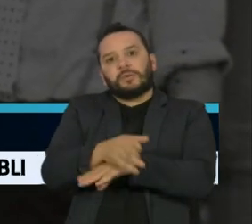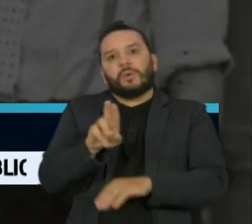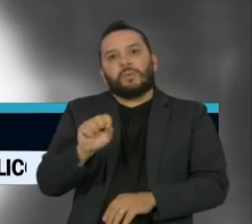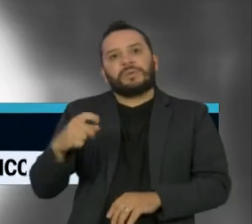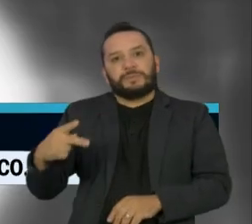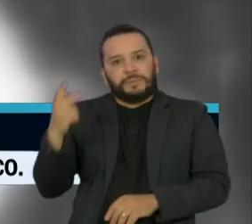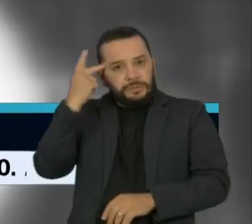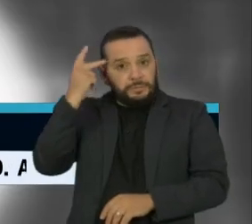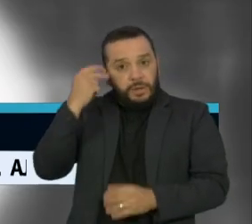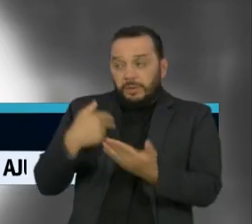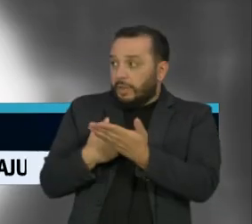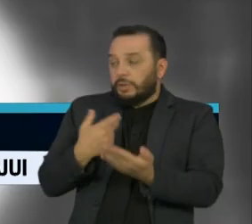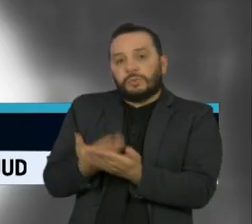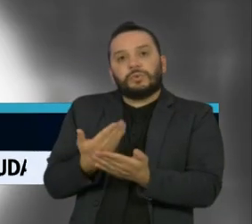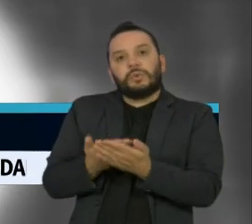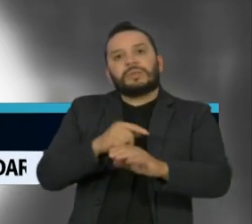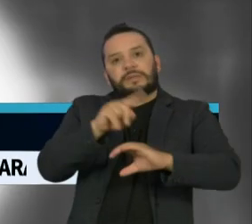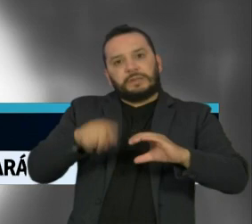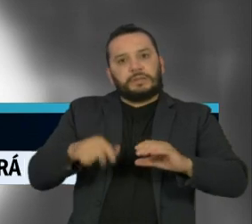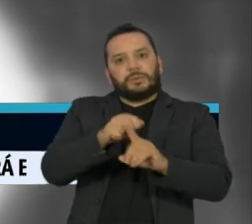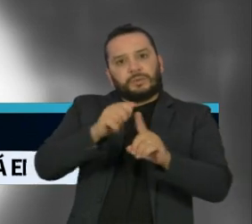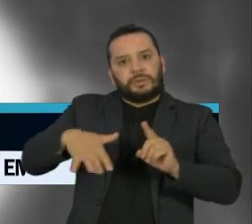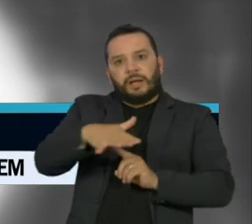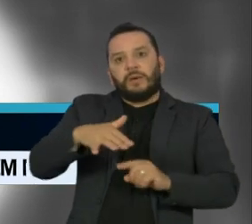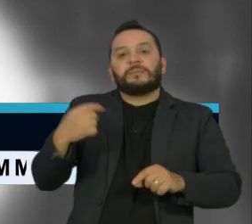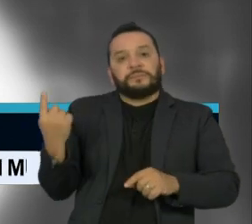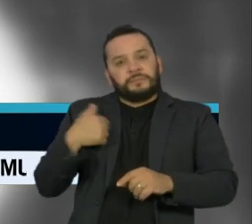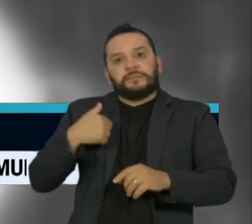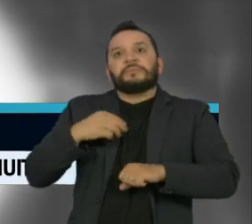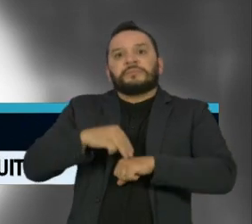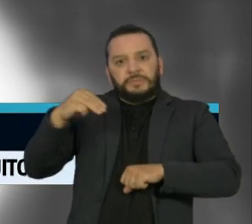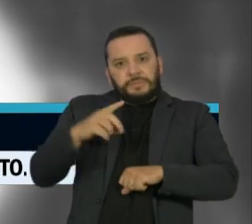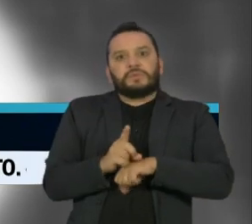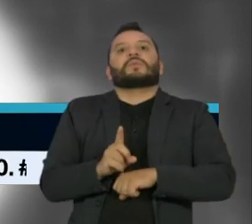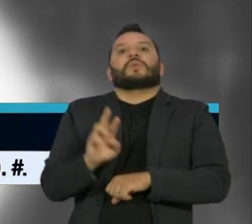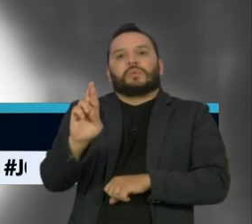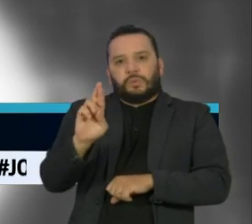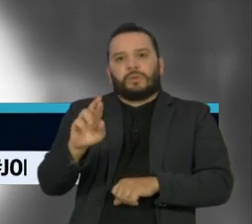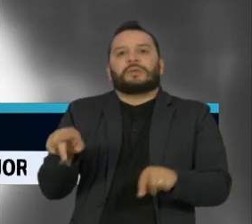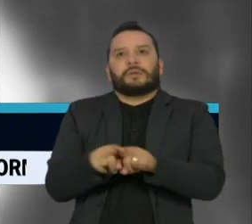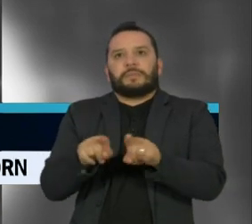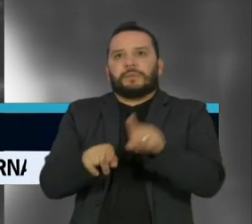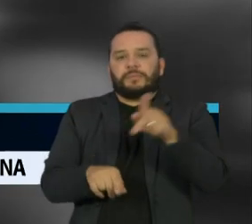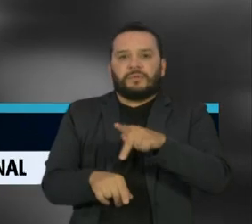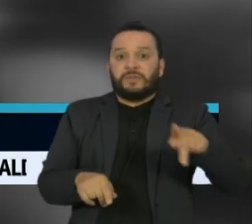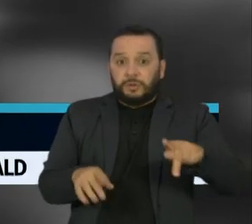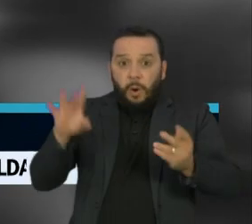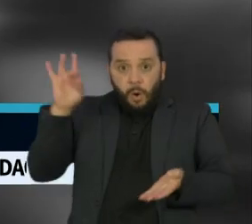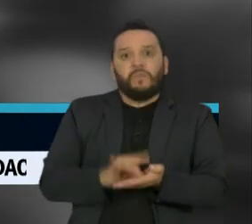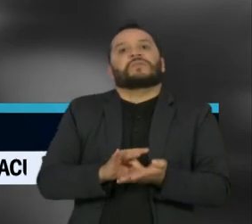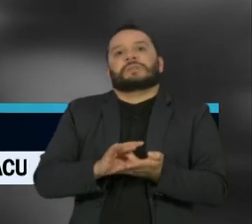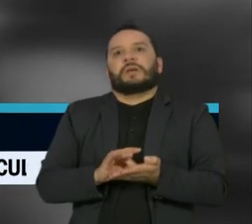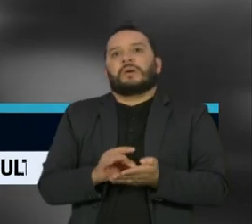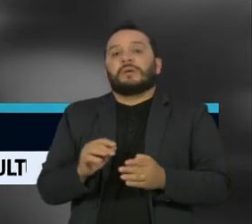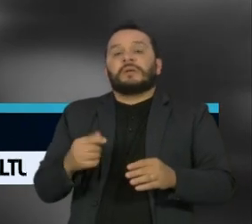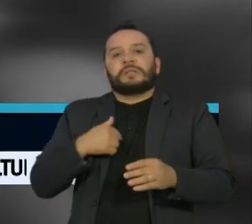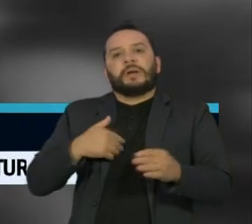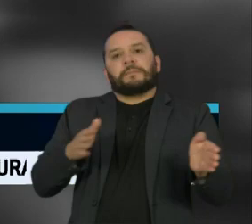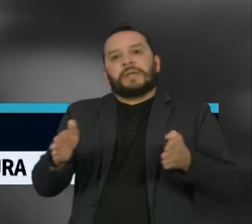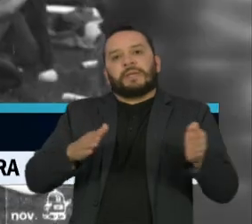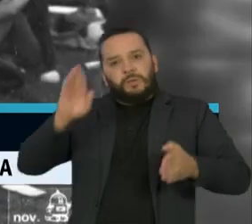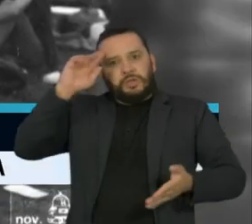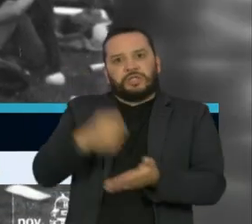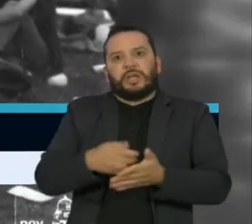paulo na usp estudou ciências sociais se tornou o mestre doutor e professor titular preso na ditadura